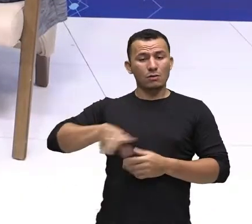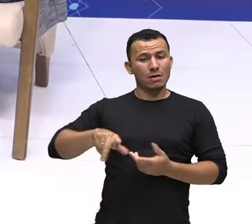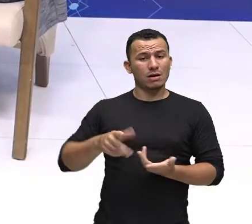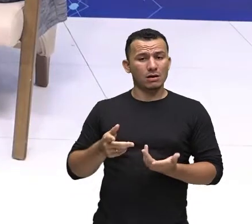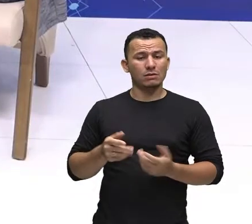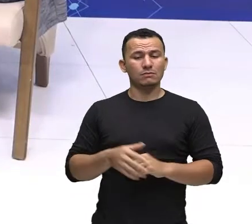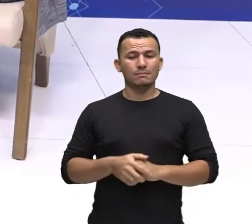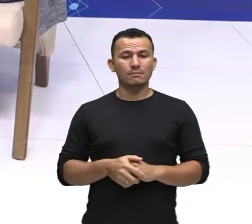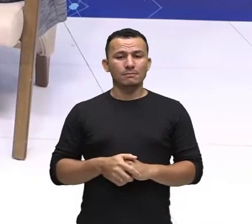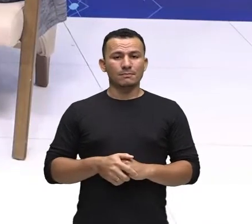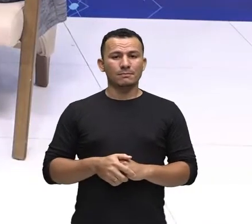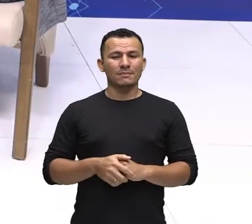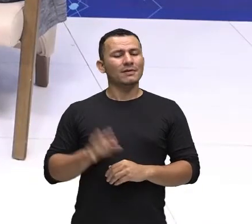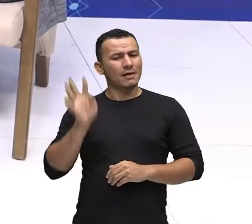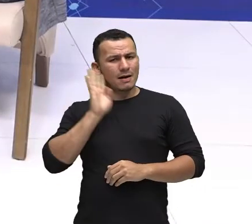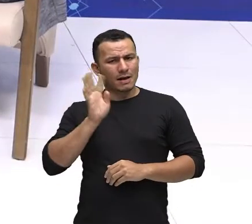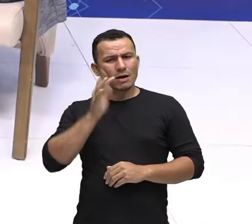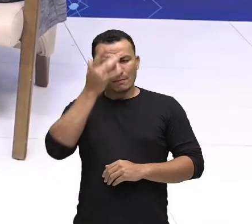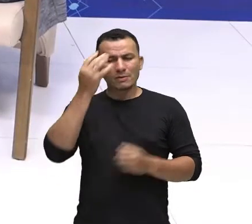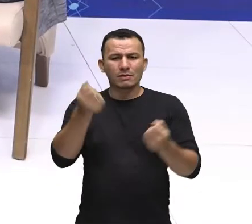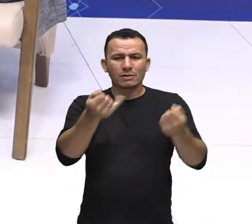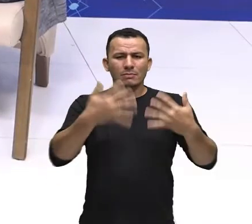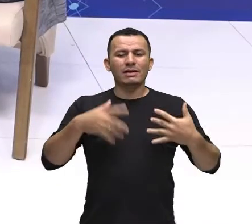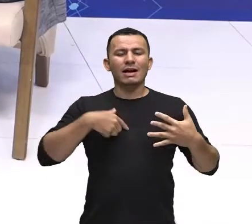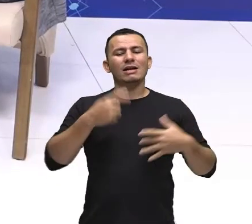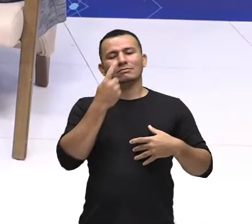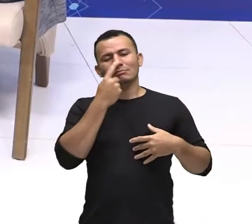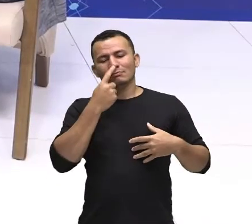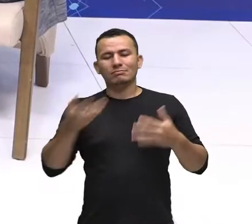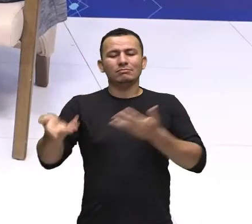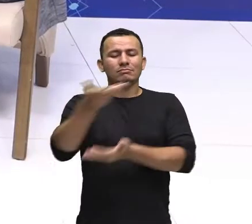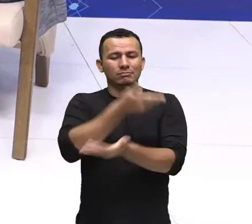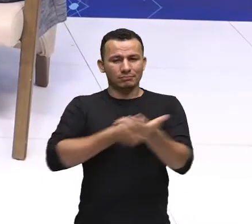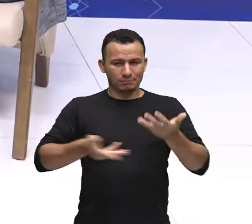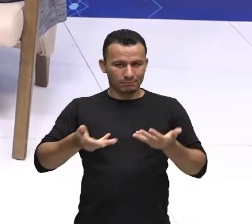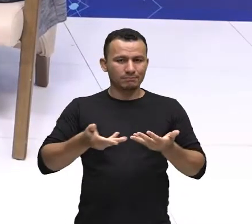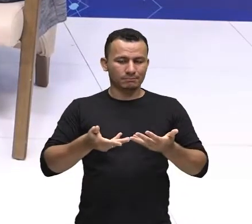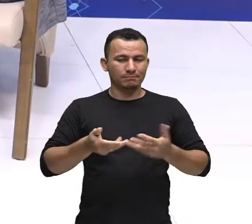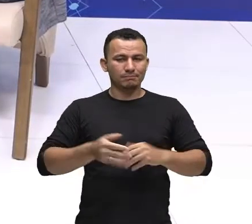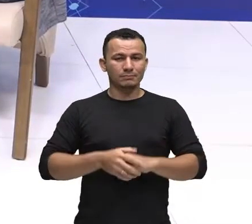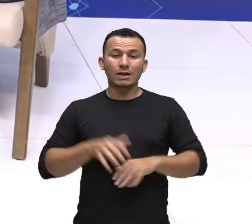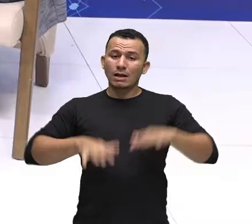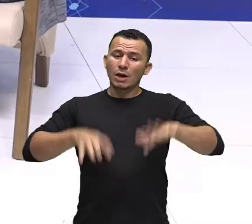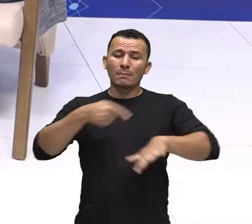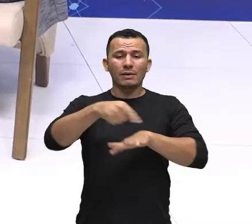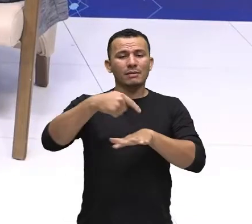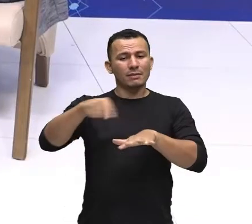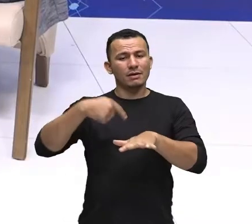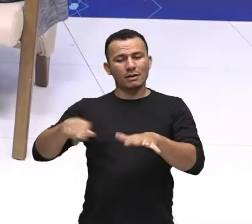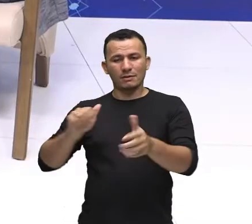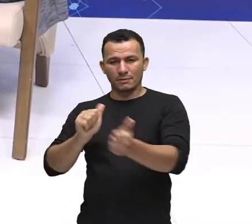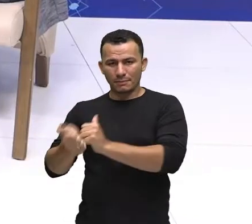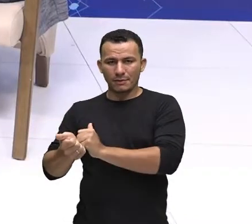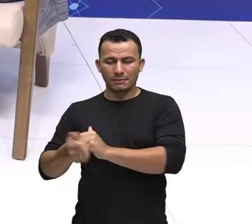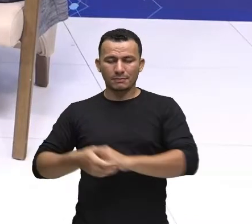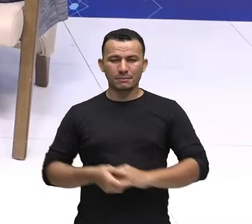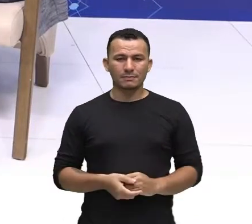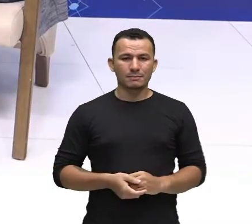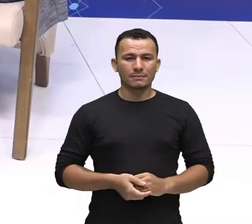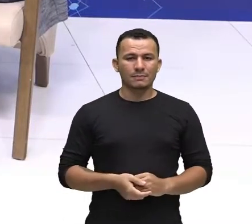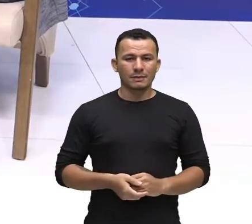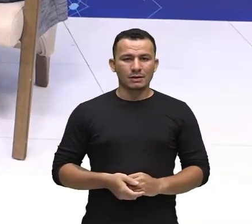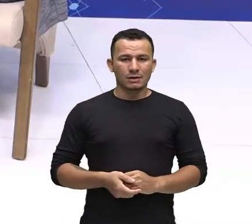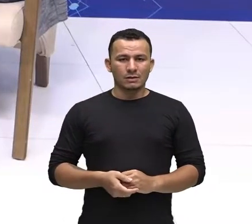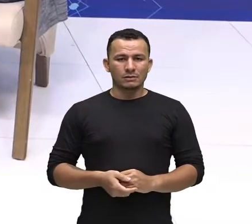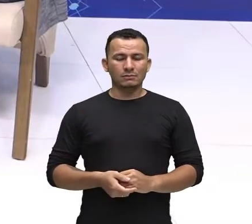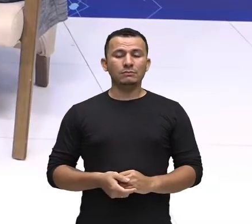alguém do meio, porque você traz o ganho imaterial, que é o que a gente tenta mostrar muito, né? Dependendo da modalidade esportiva. E aí tu fala